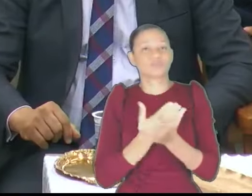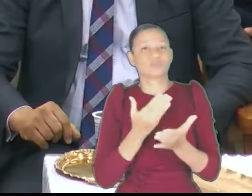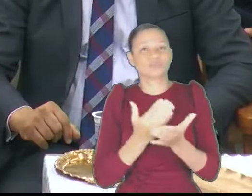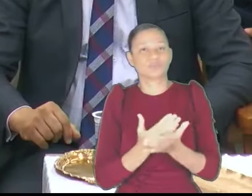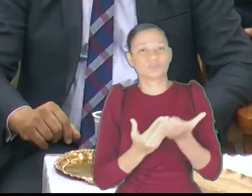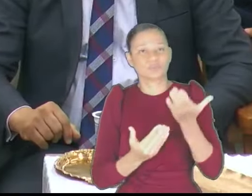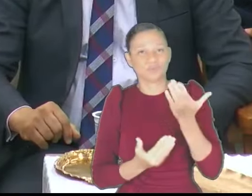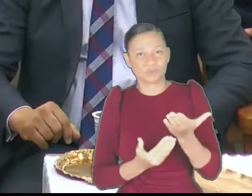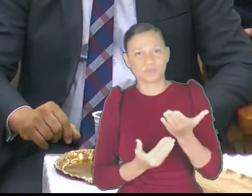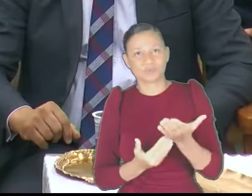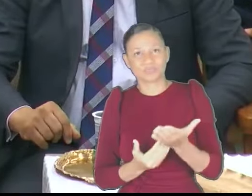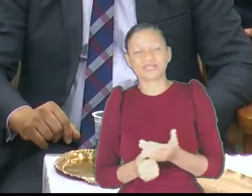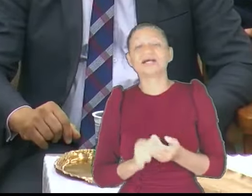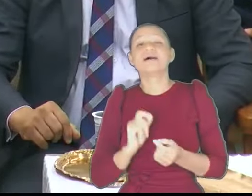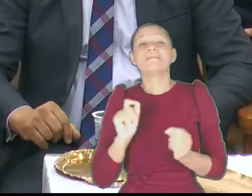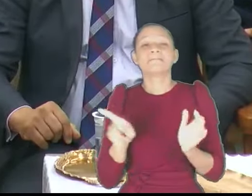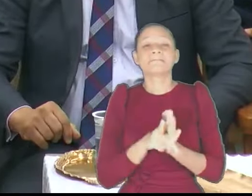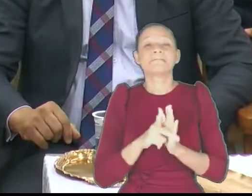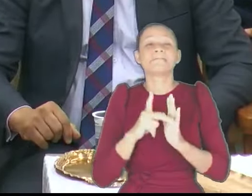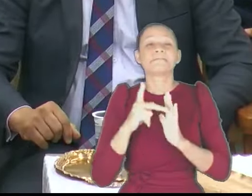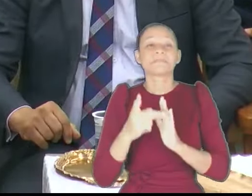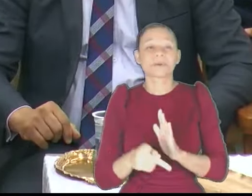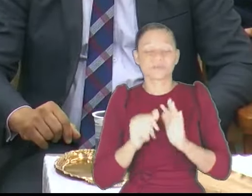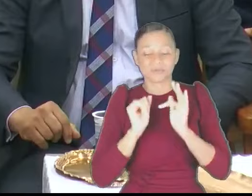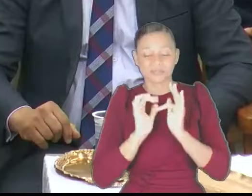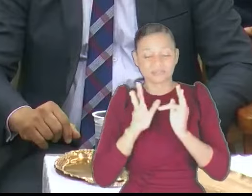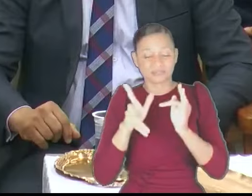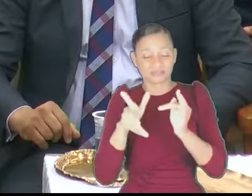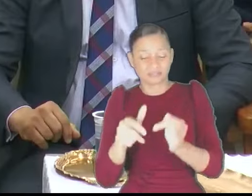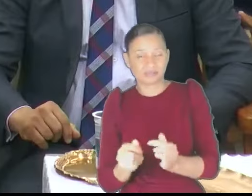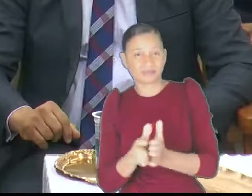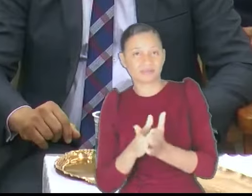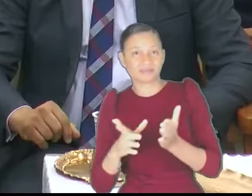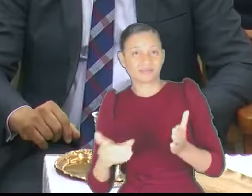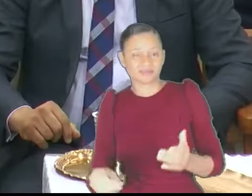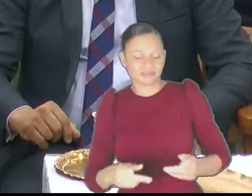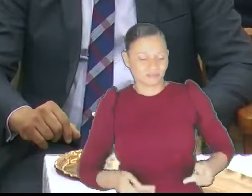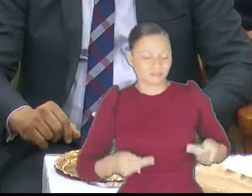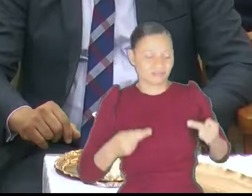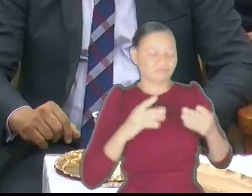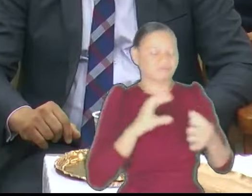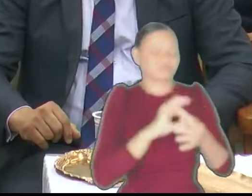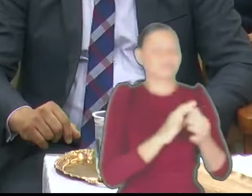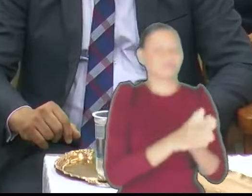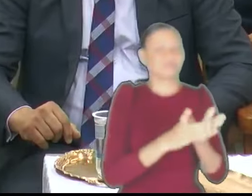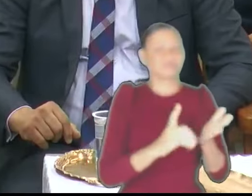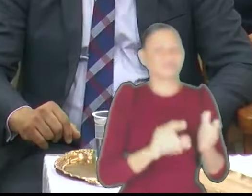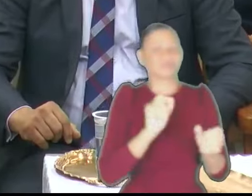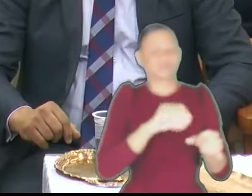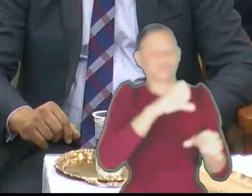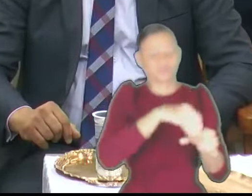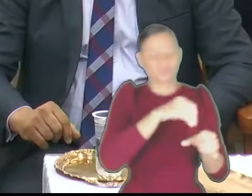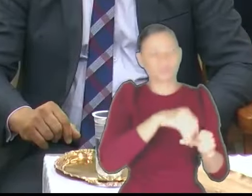lançamentos: Escatologia Bíblica e Prosperidade à Luz da Bíblia. O que é oferta? O que é